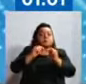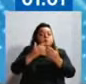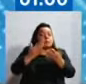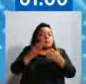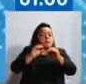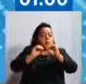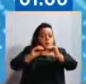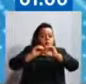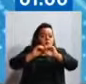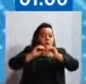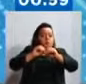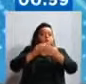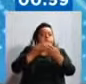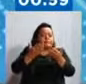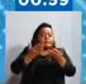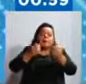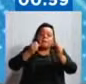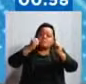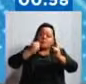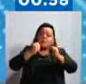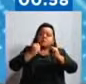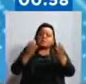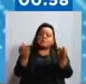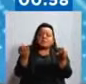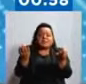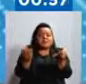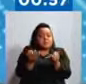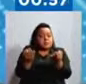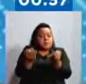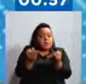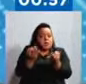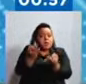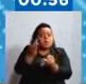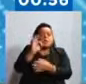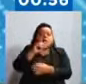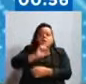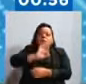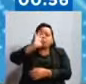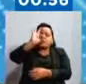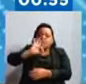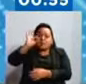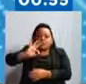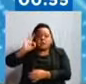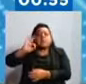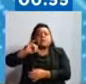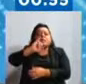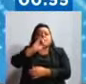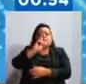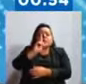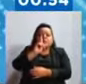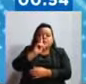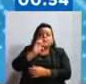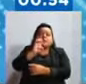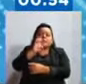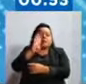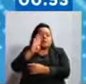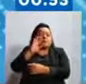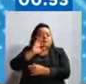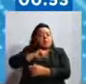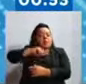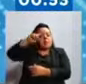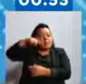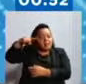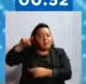nossa educação possa ser de excelência com o IDEB lá em si. Para tanto, vamos sim valorizar os